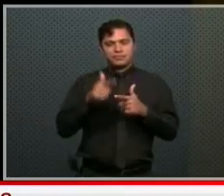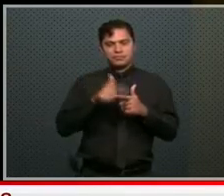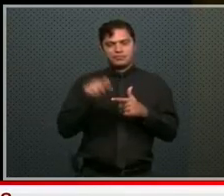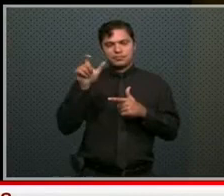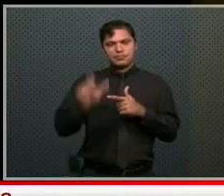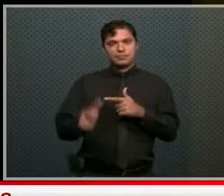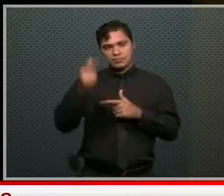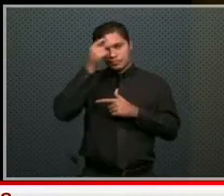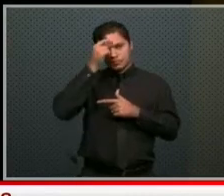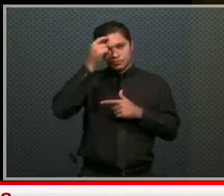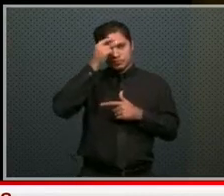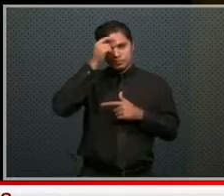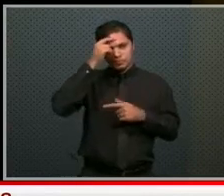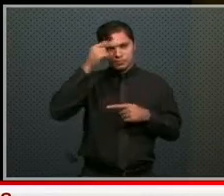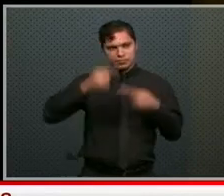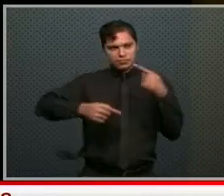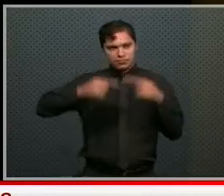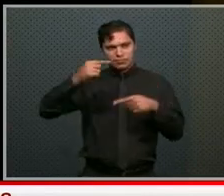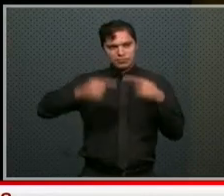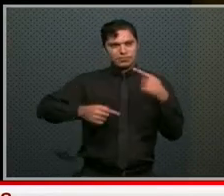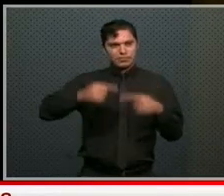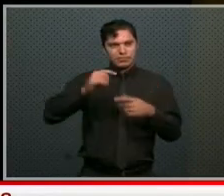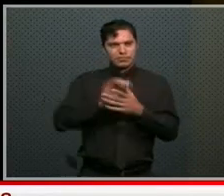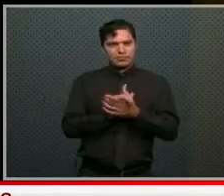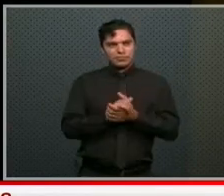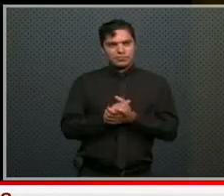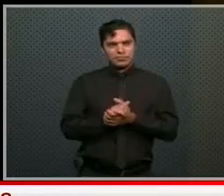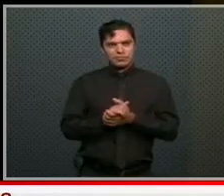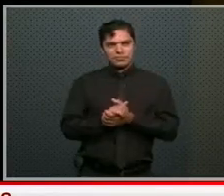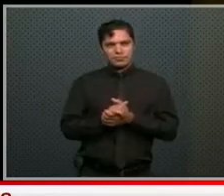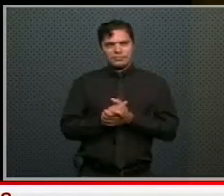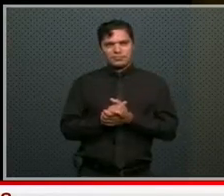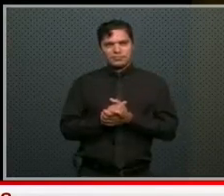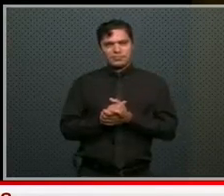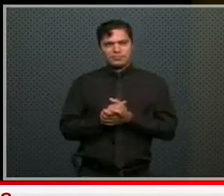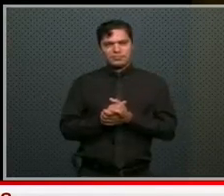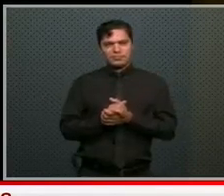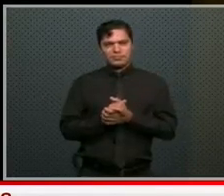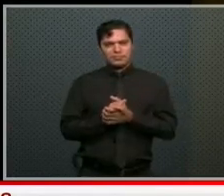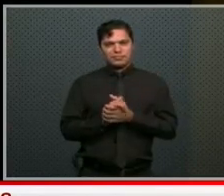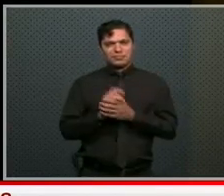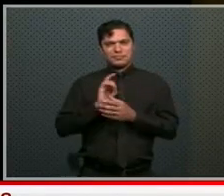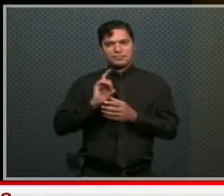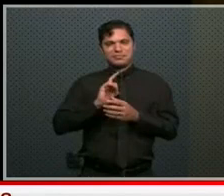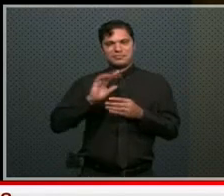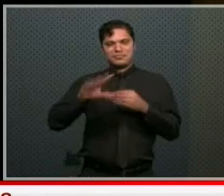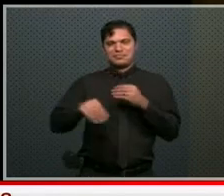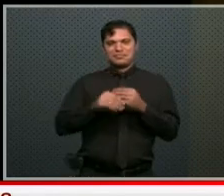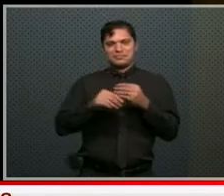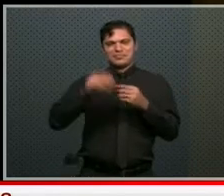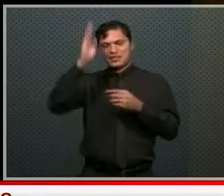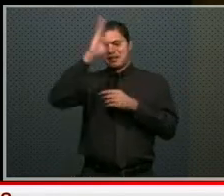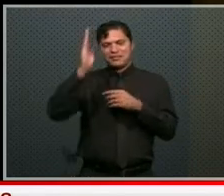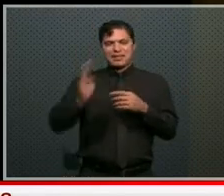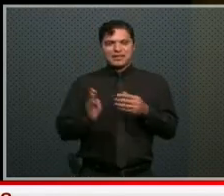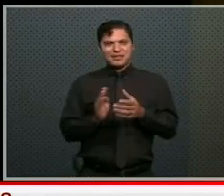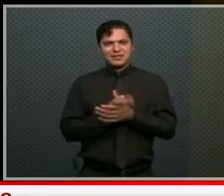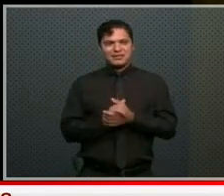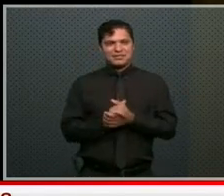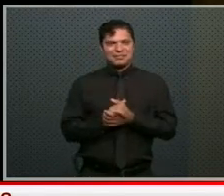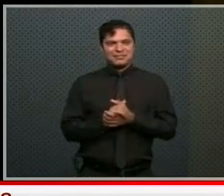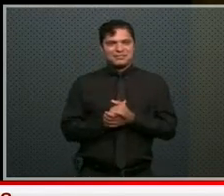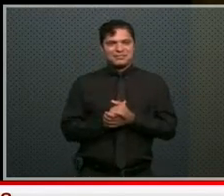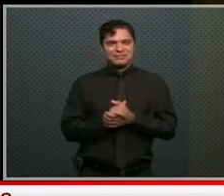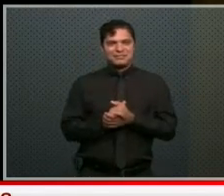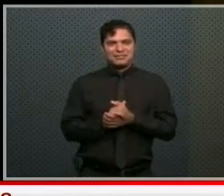consciência política nós precisamos melhorar isso continuar da contribuição do Brasil que nós somos danos mas nós temos que